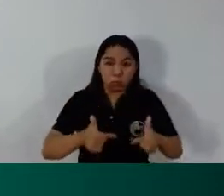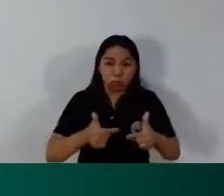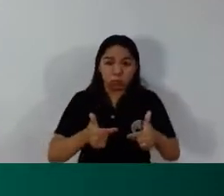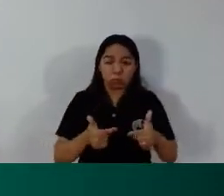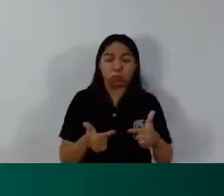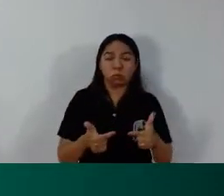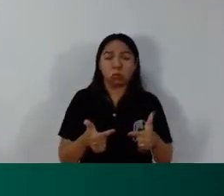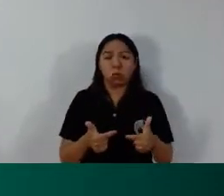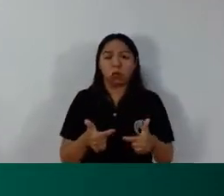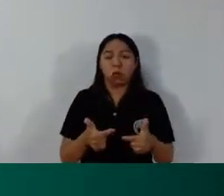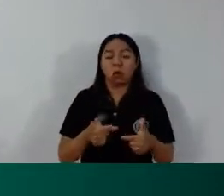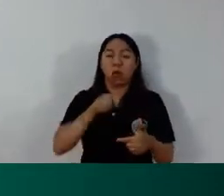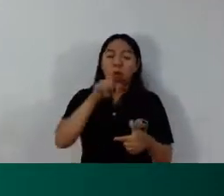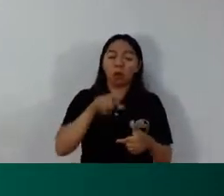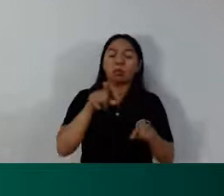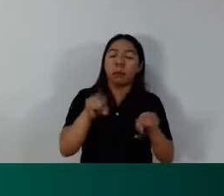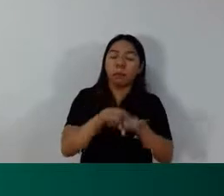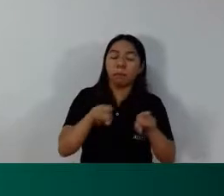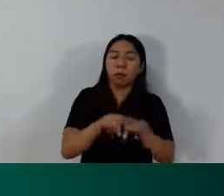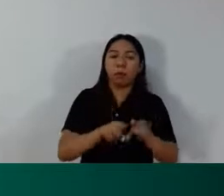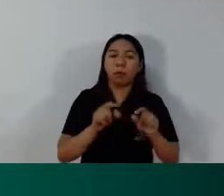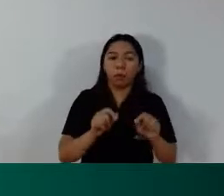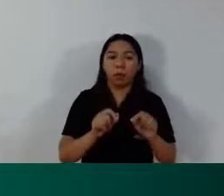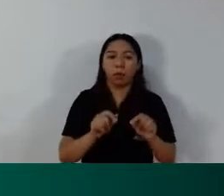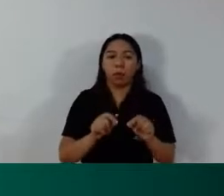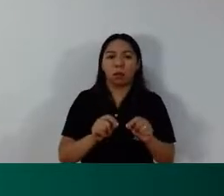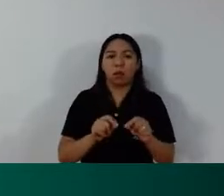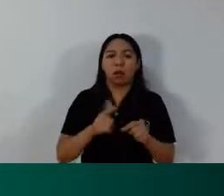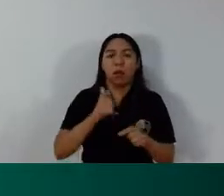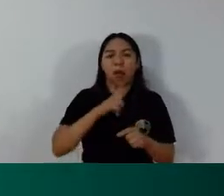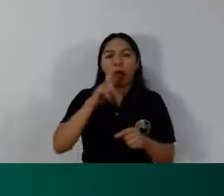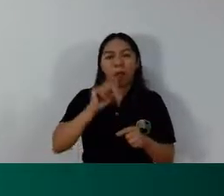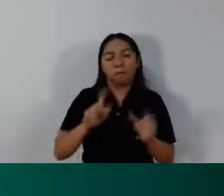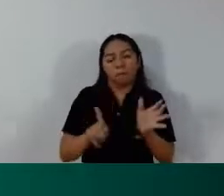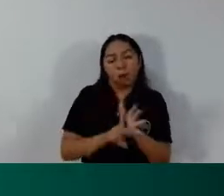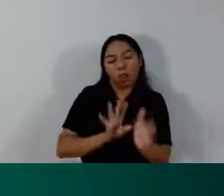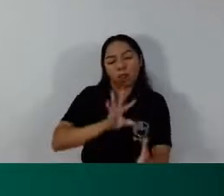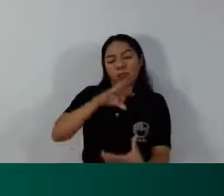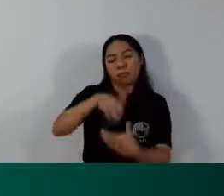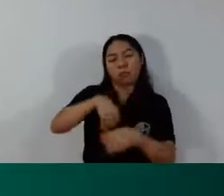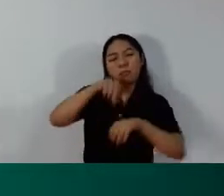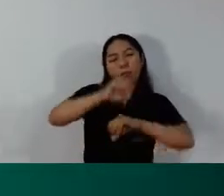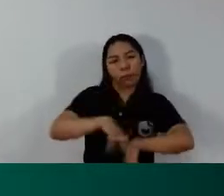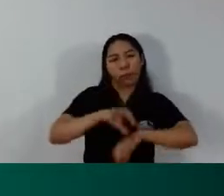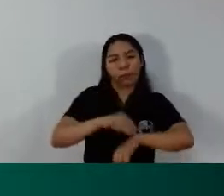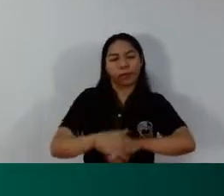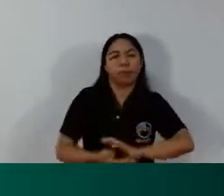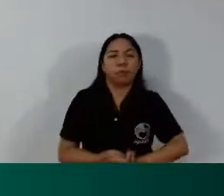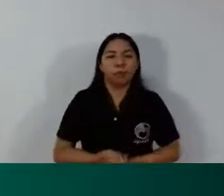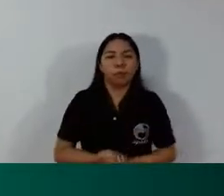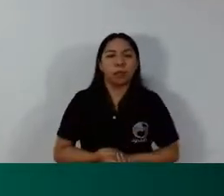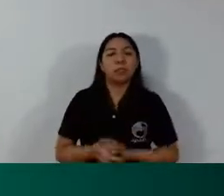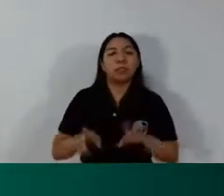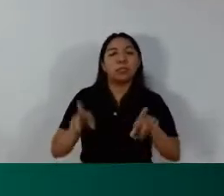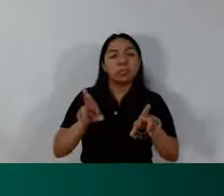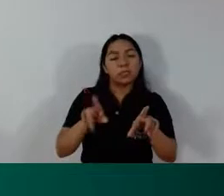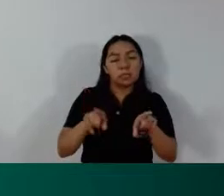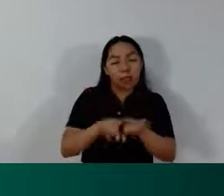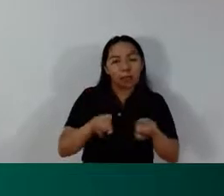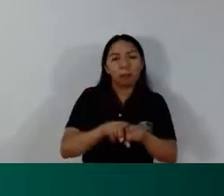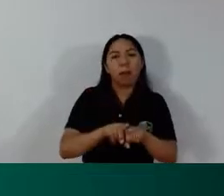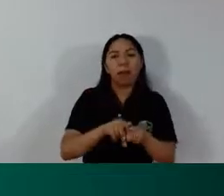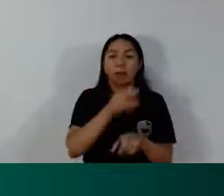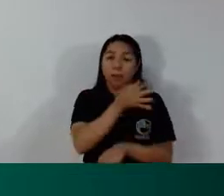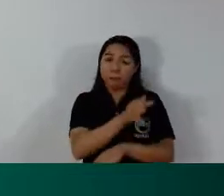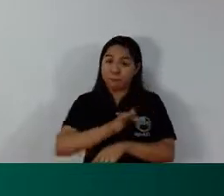estado de do Estado de coisas também resvala na educação e na rede Federal de Educação